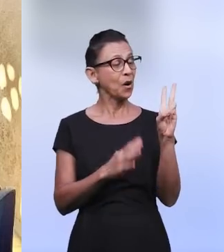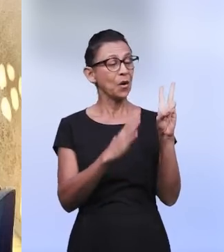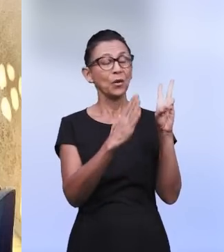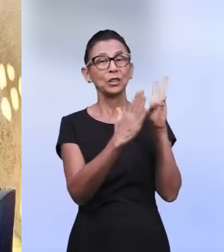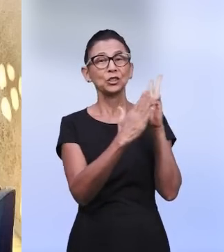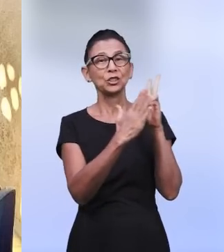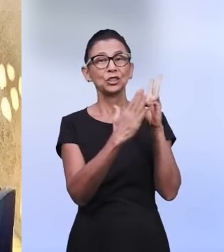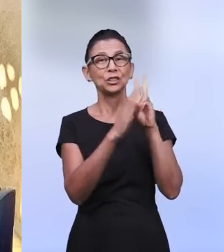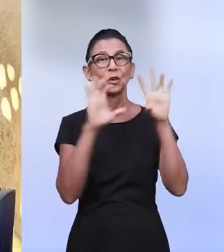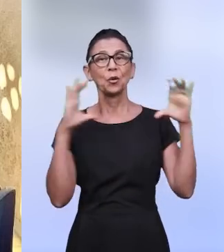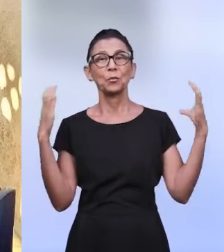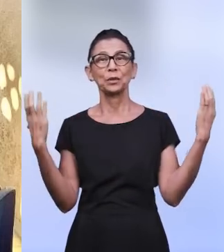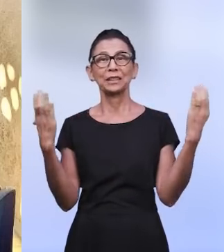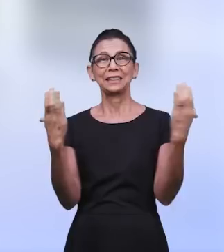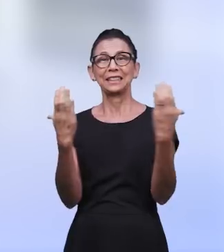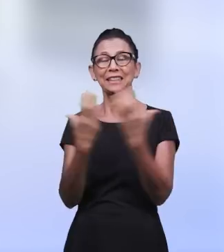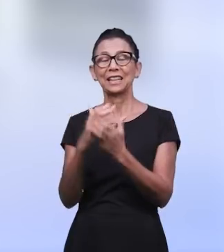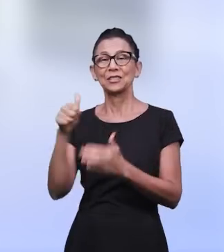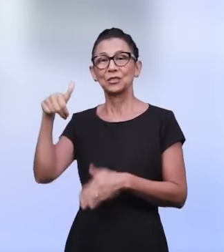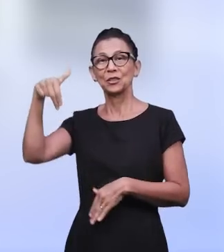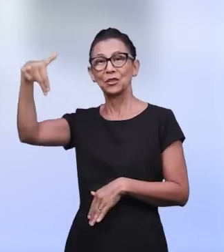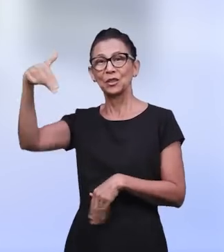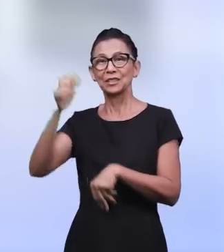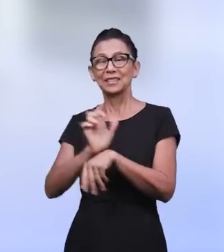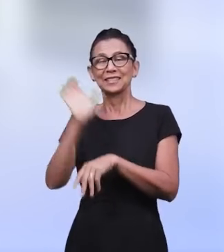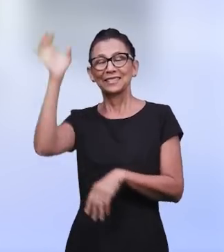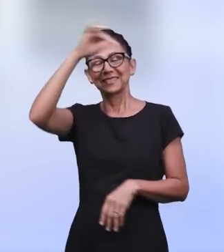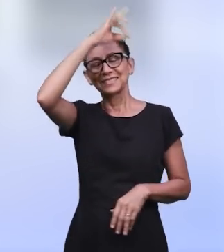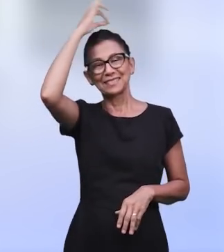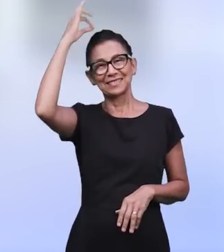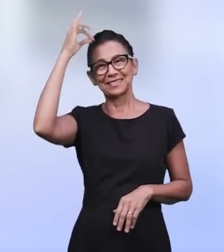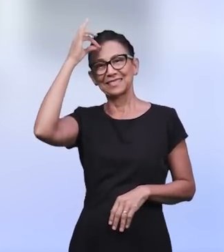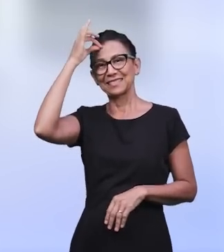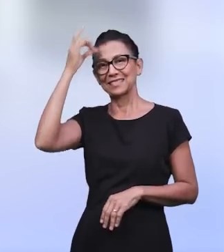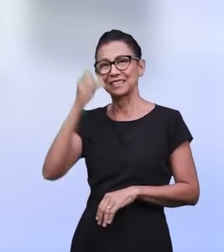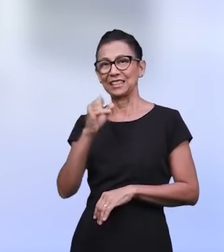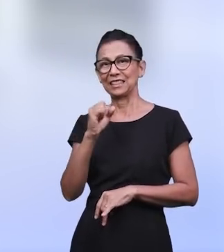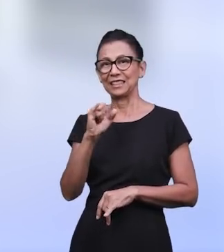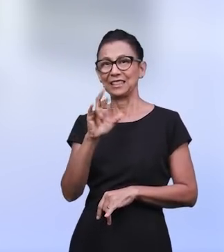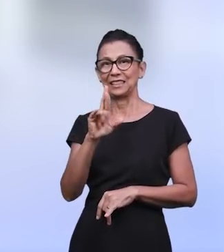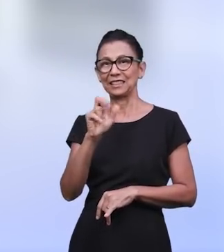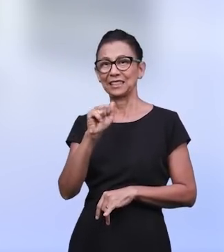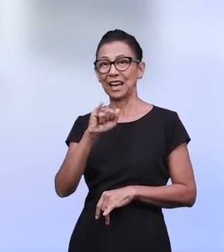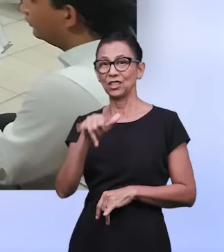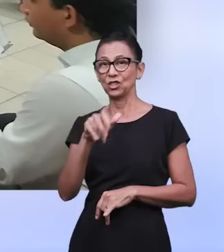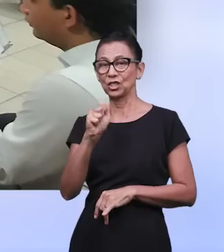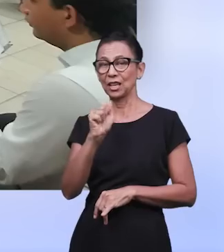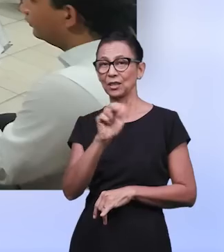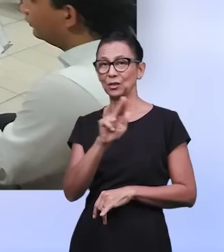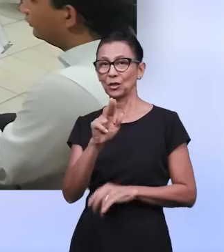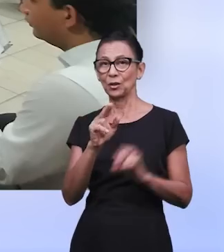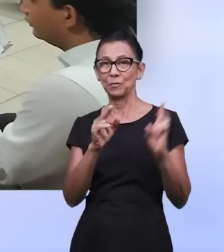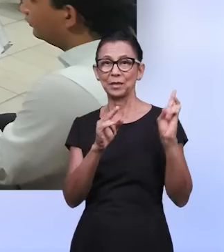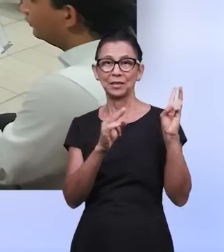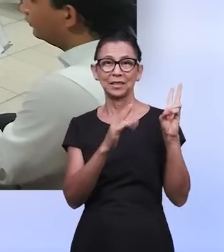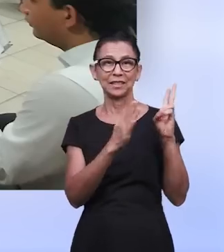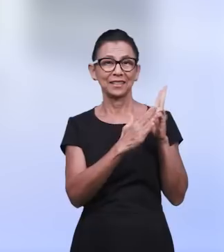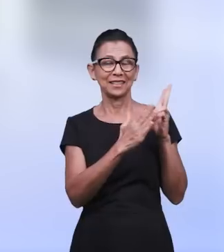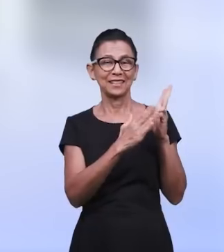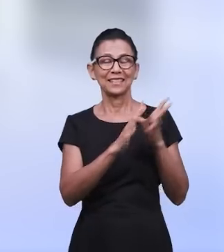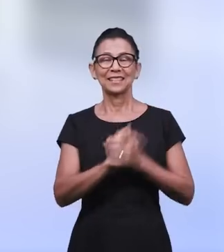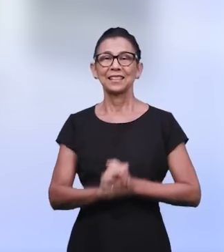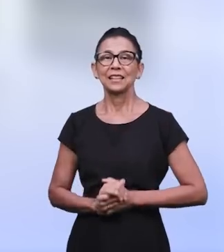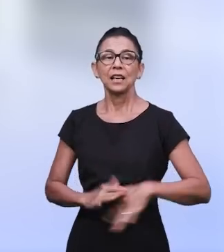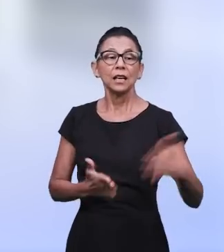do Irajá, que fica no norte do estado do Espírito Santo. Olha aí. Trabalhos também com os nossos jovens. Tivemos ali